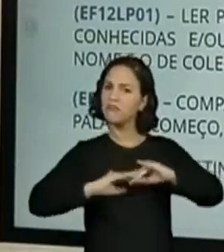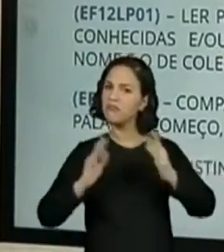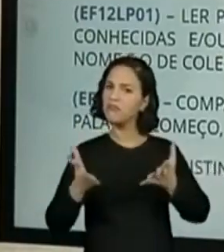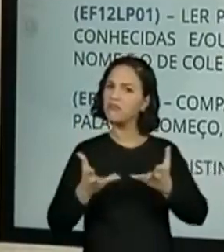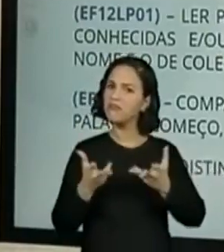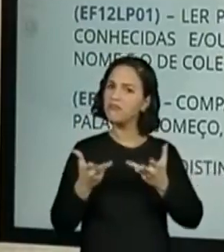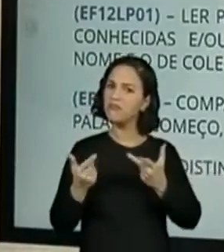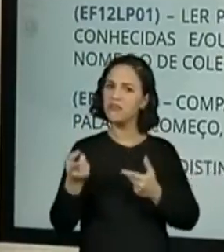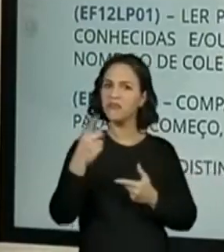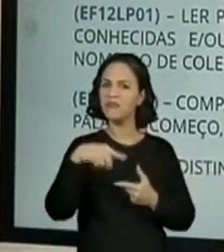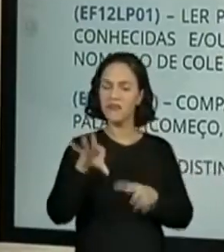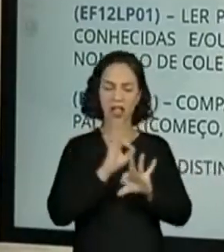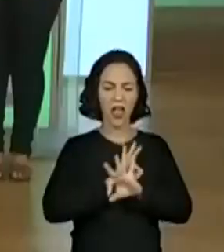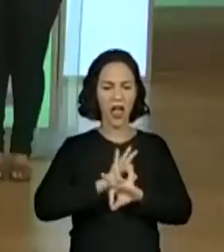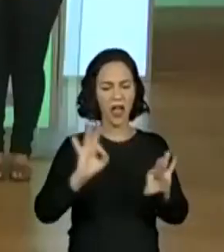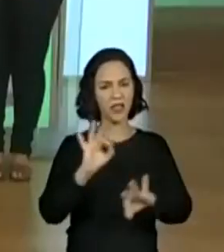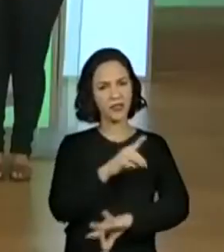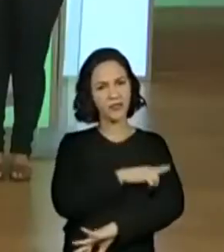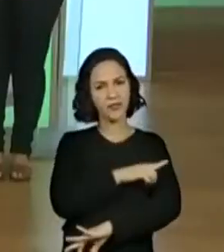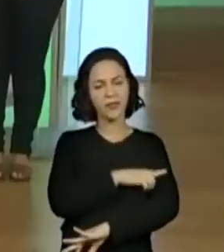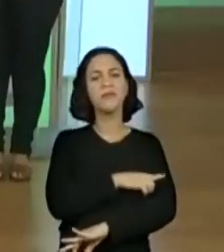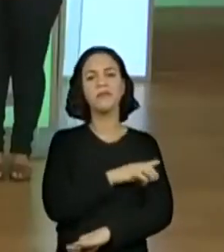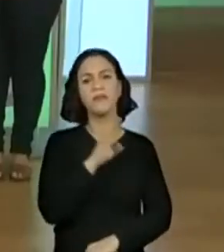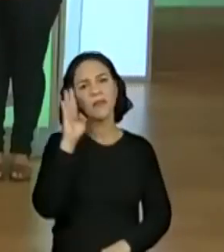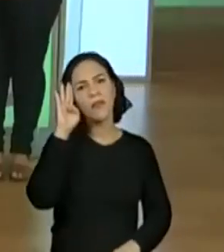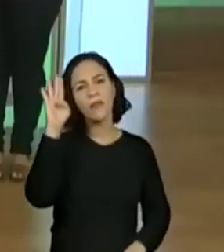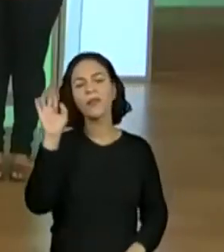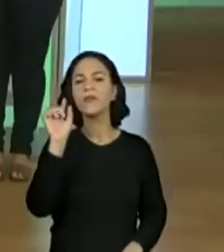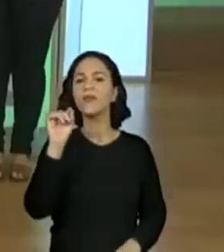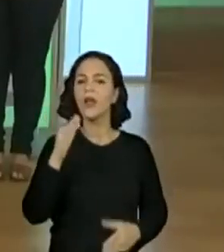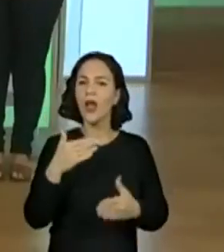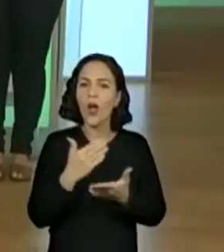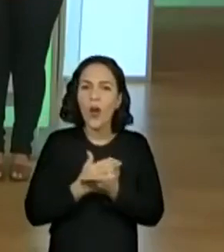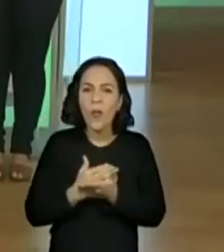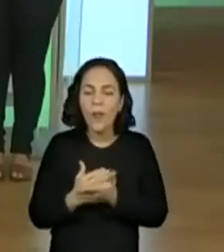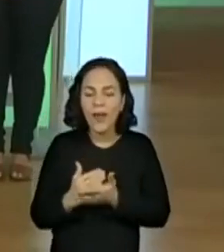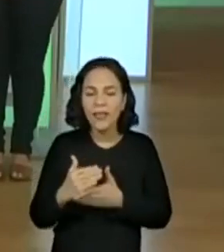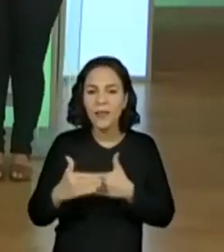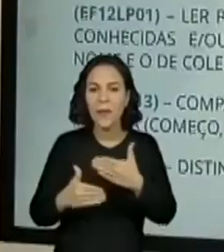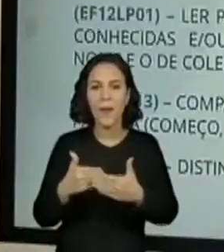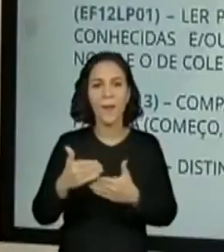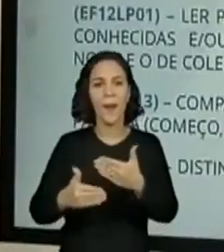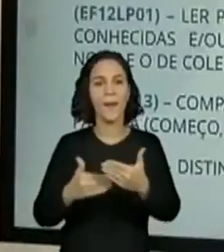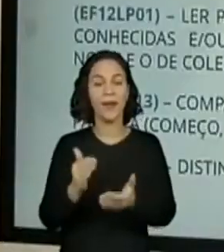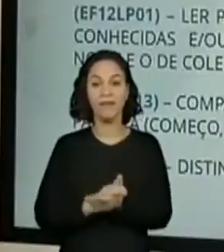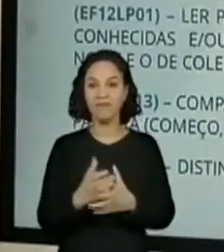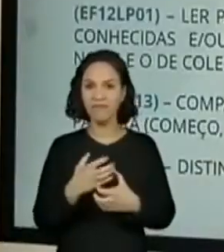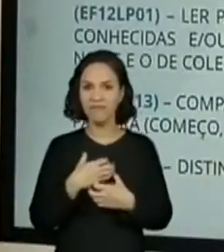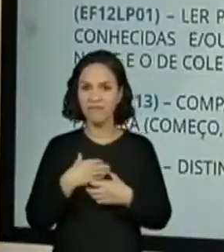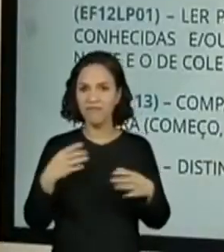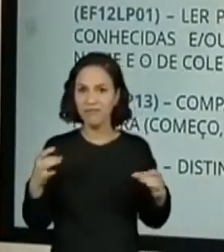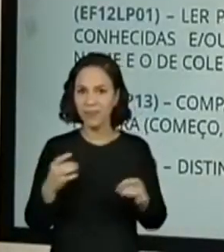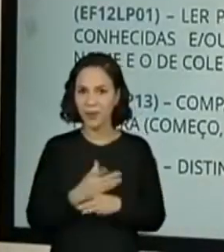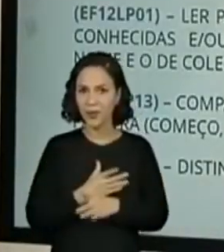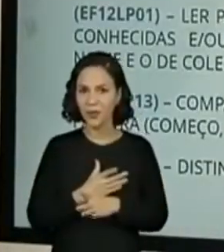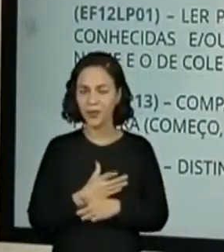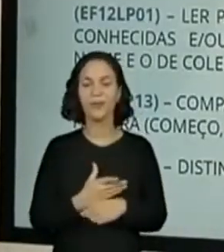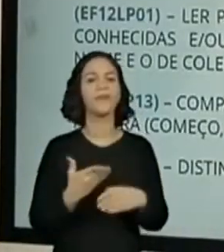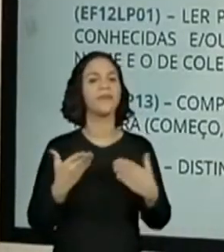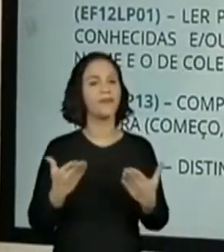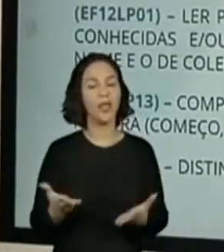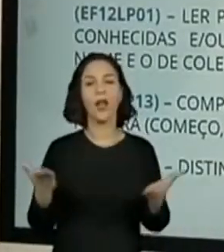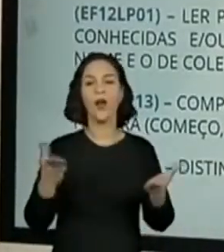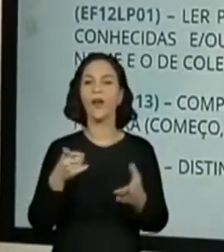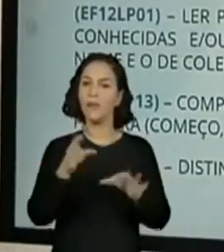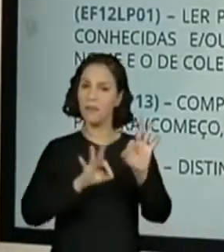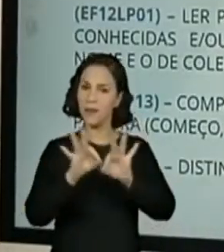ano anda arrasando, né, professora? Principalmente nessas atividades iniciais. Exatamente. Então, preparados? Aí, já prepara